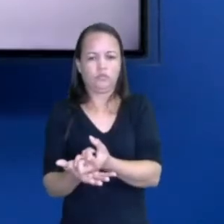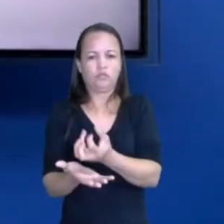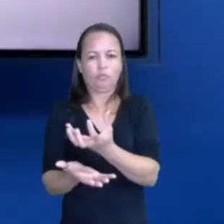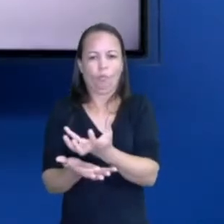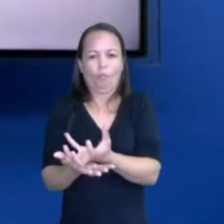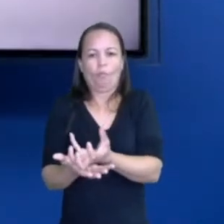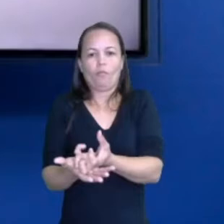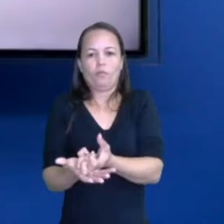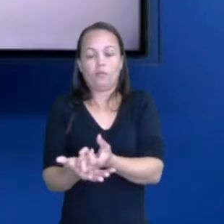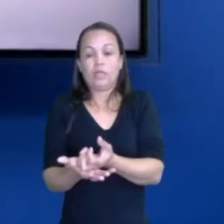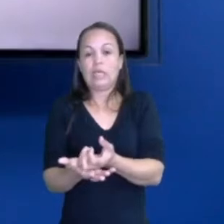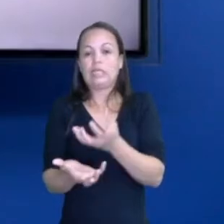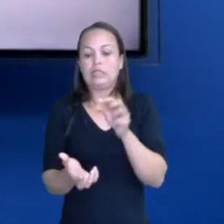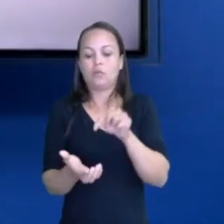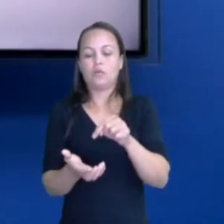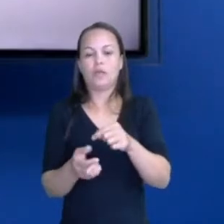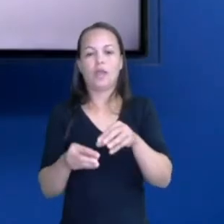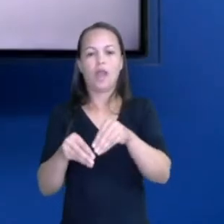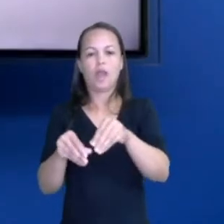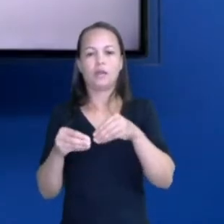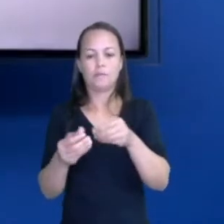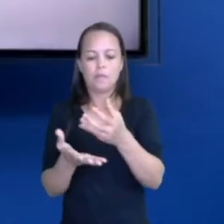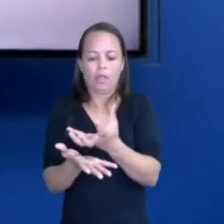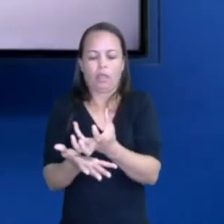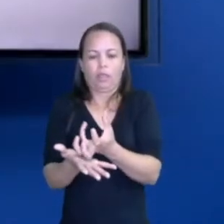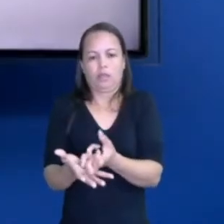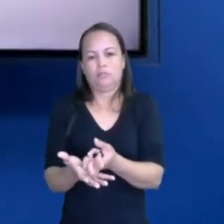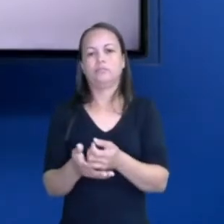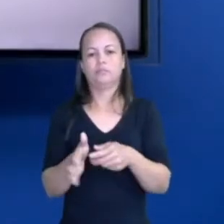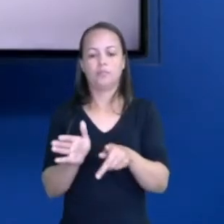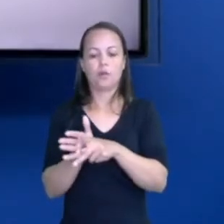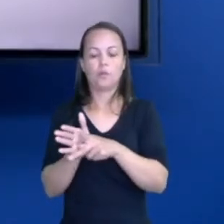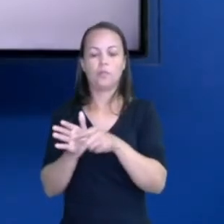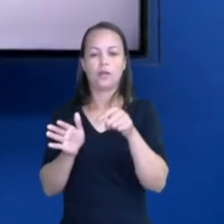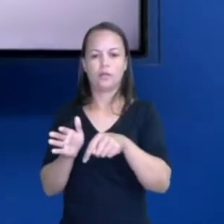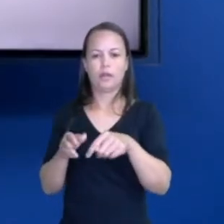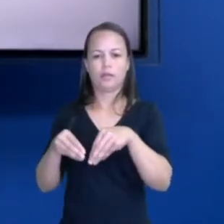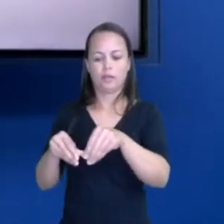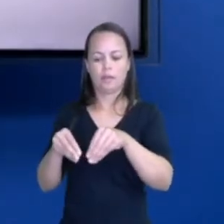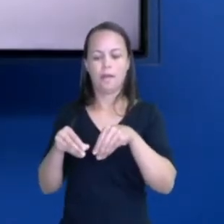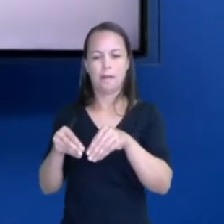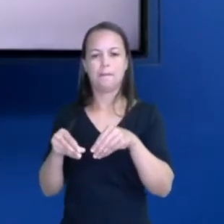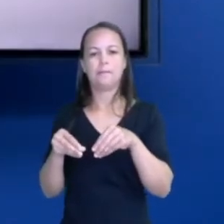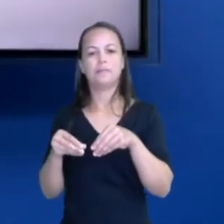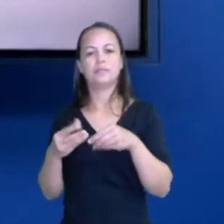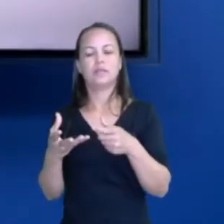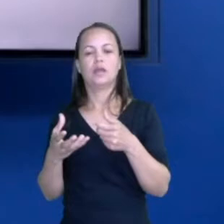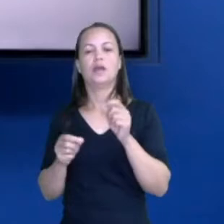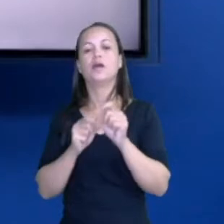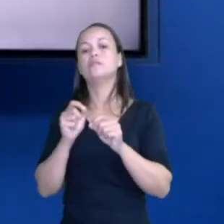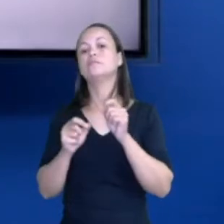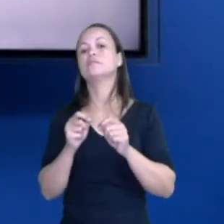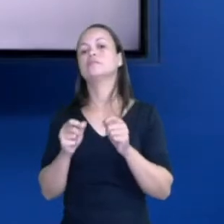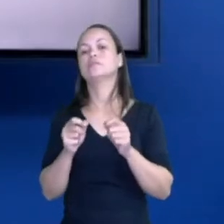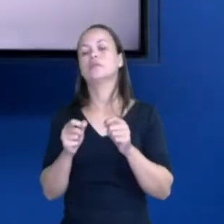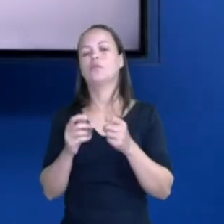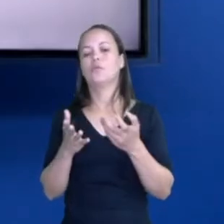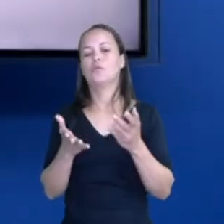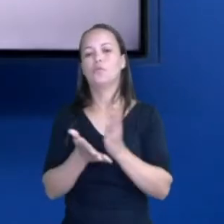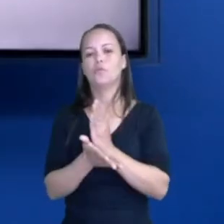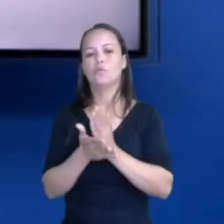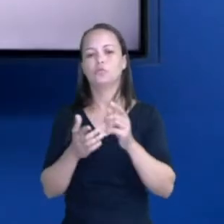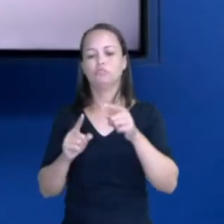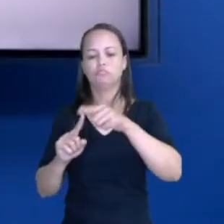a água, porque a terra é permeável. Portanto, a propriedade da permeabilidade é aquela em que alguns tipos